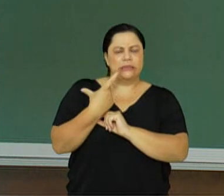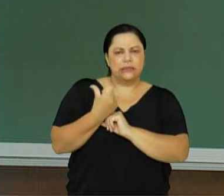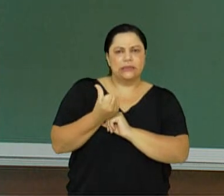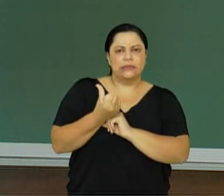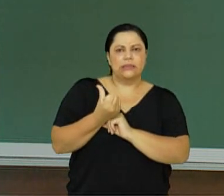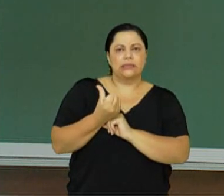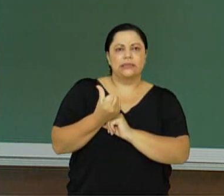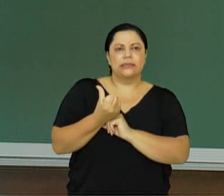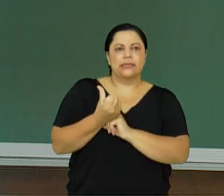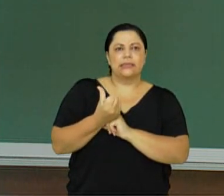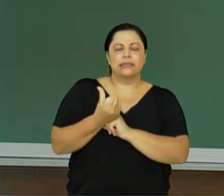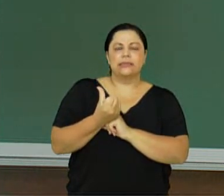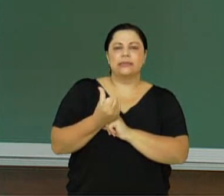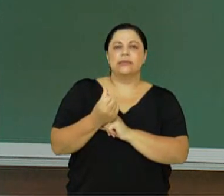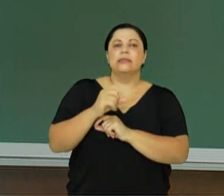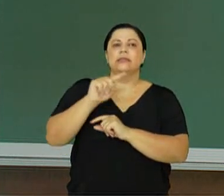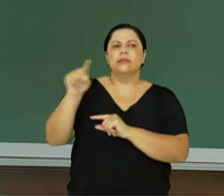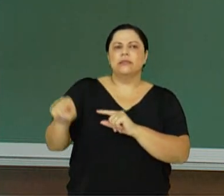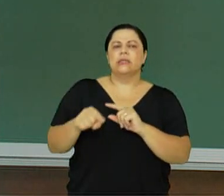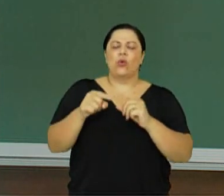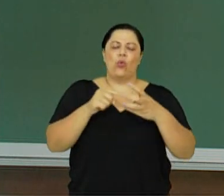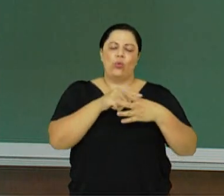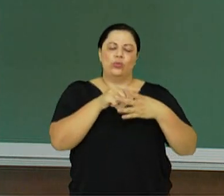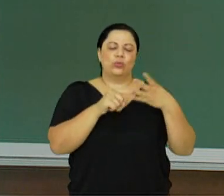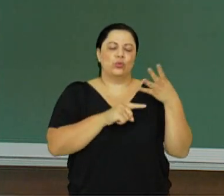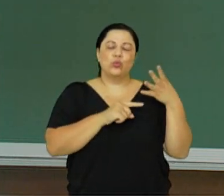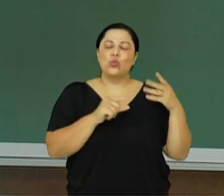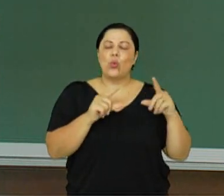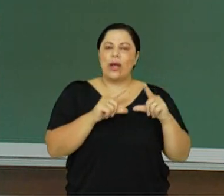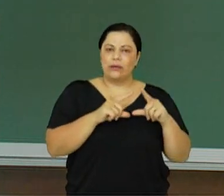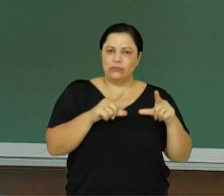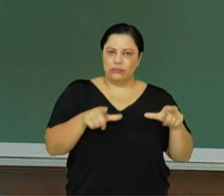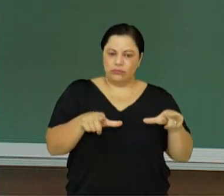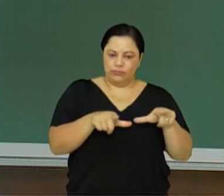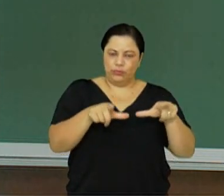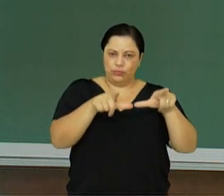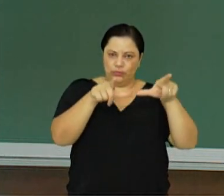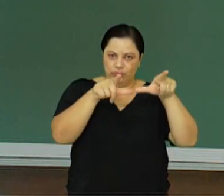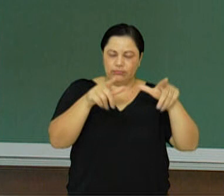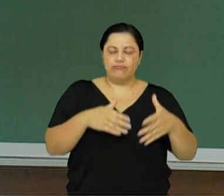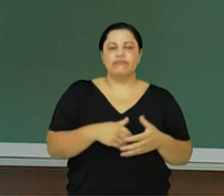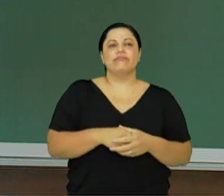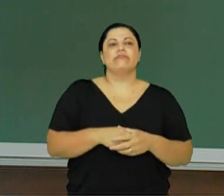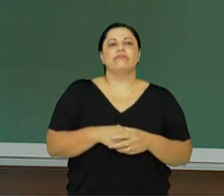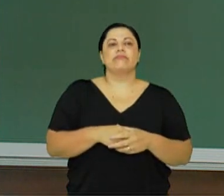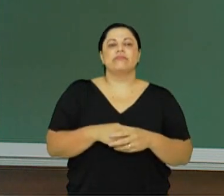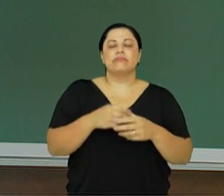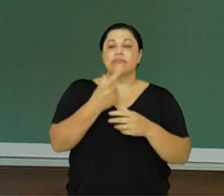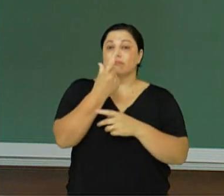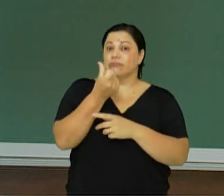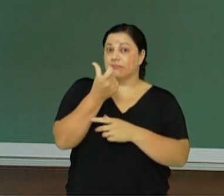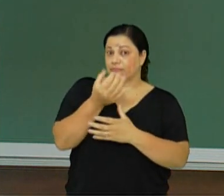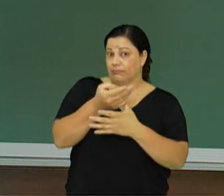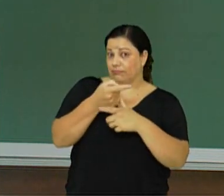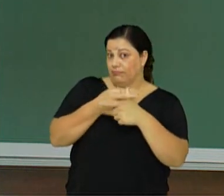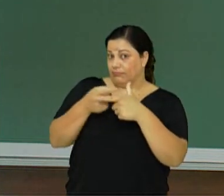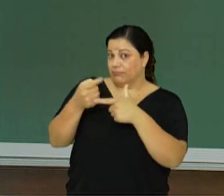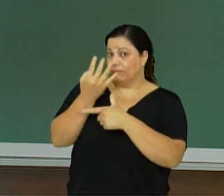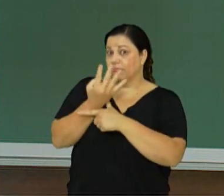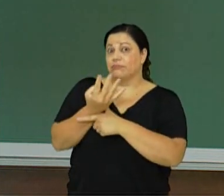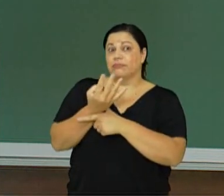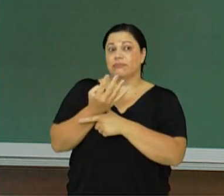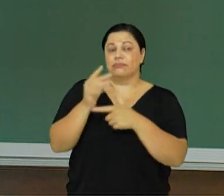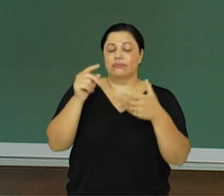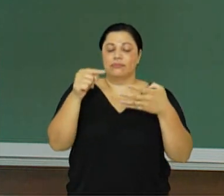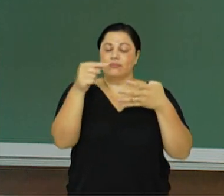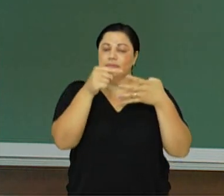centímetros. Tranquilo? Como são 4 blocos iguais, então 16 dividido por 4, cada um desses aqui vai